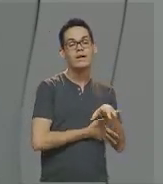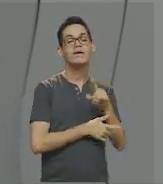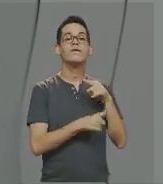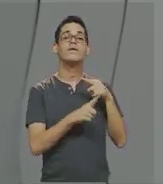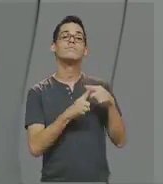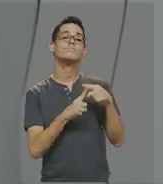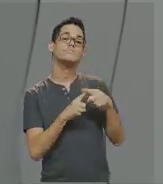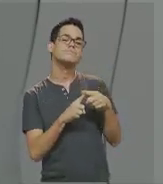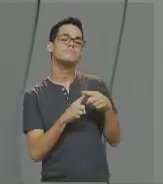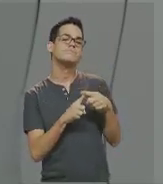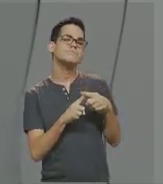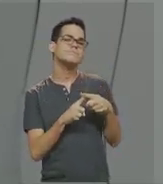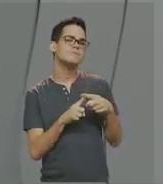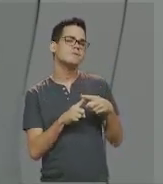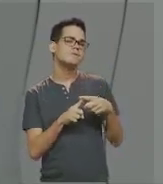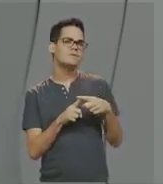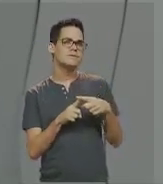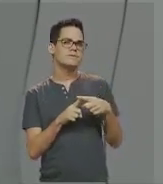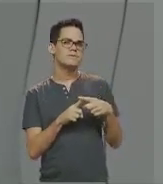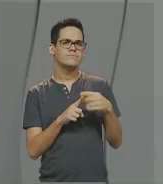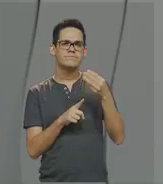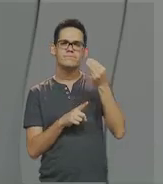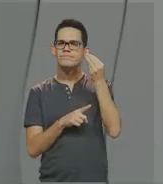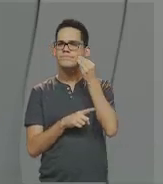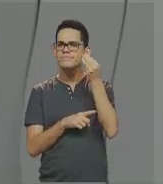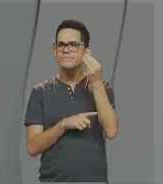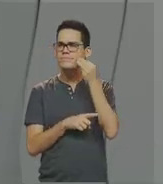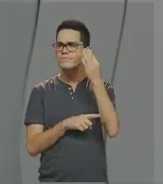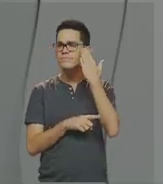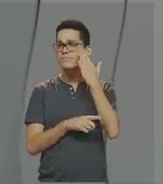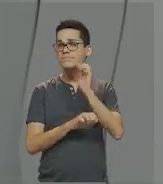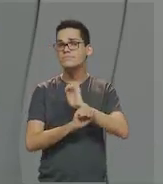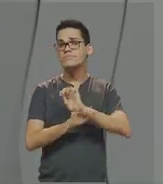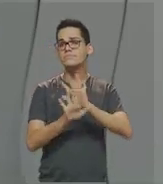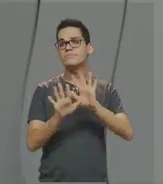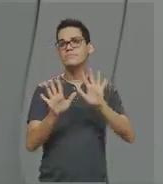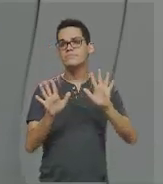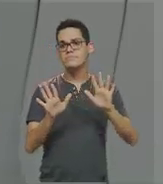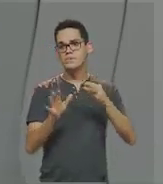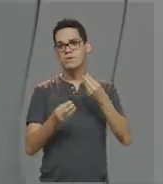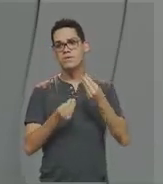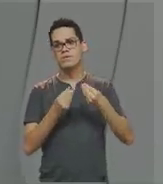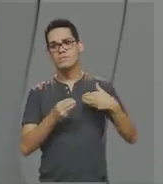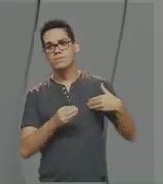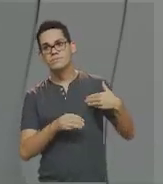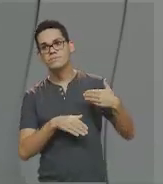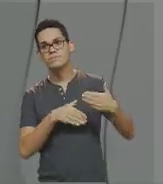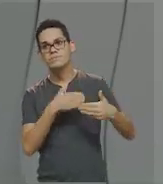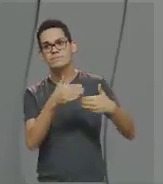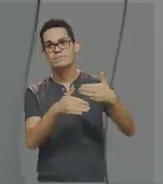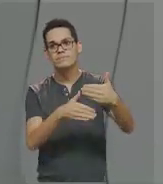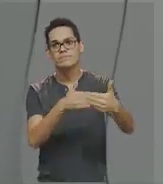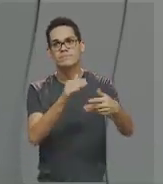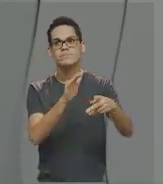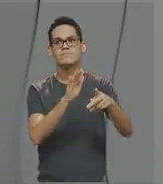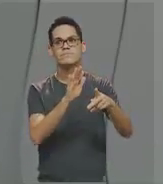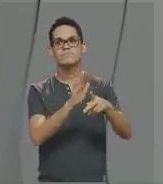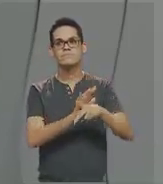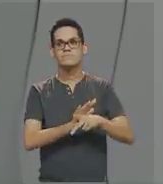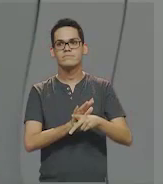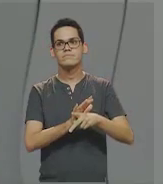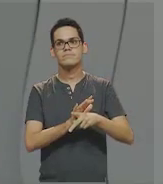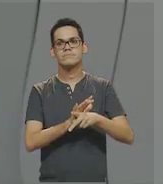fazendo uma maneira assim, para a gente poder compreender até um desenvolvimento dessa linguagem artística, a gente